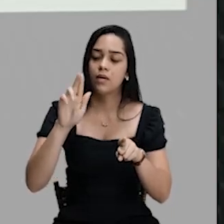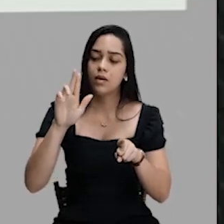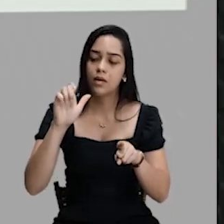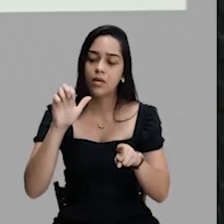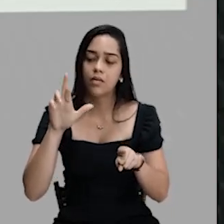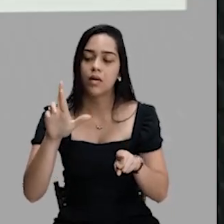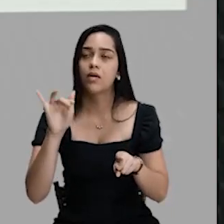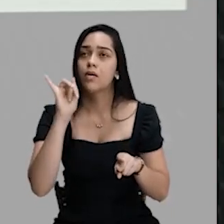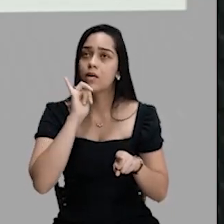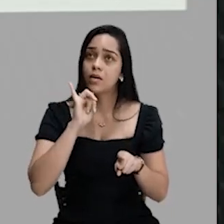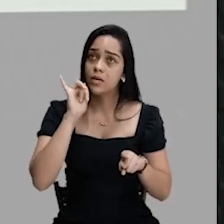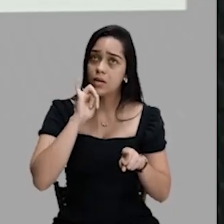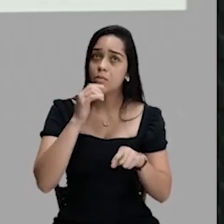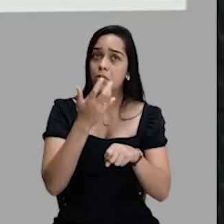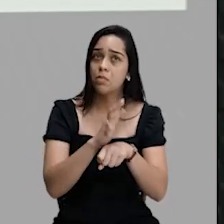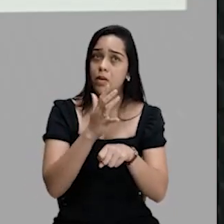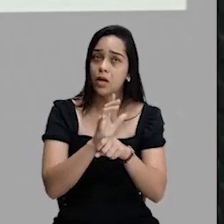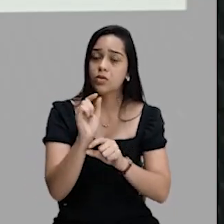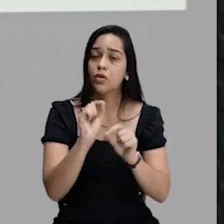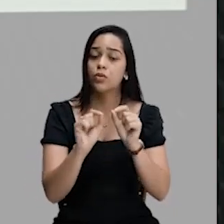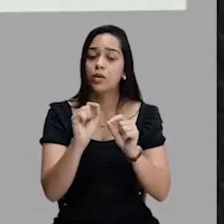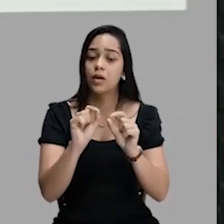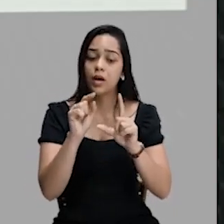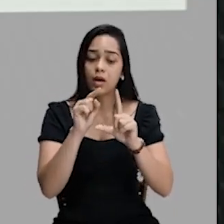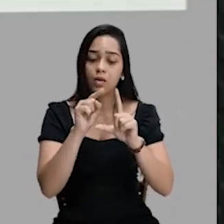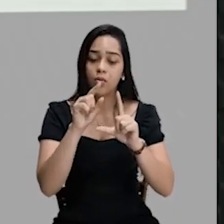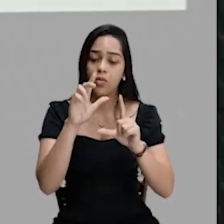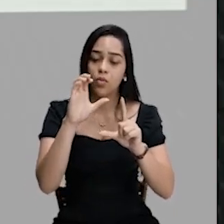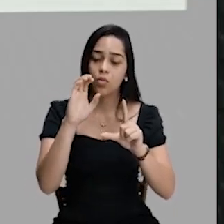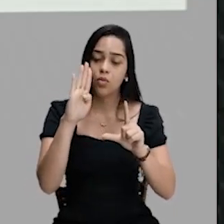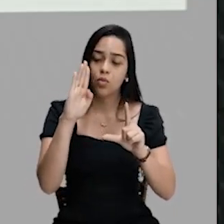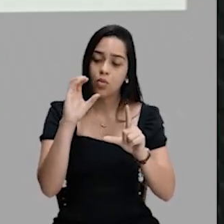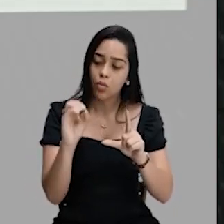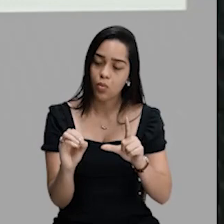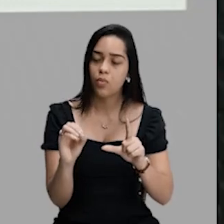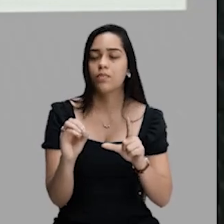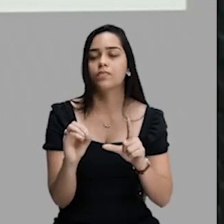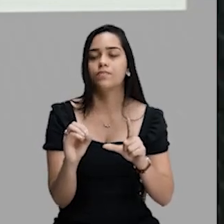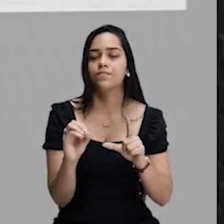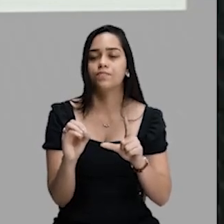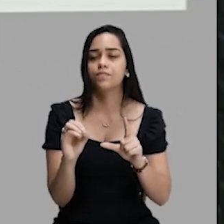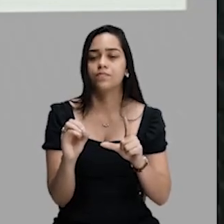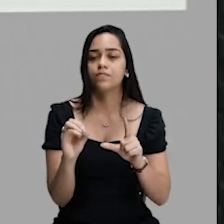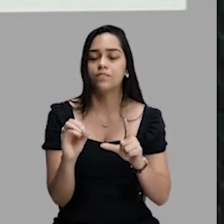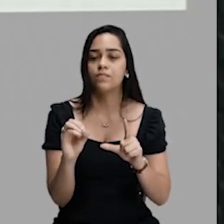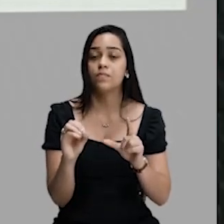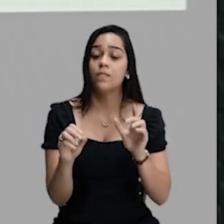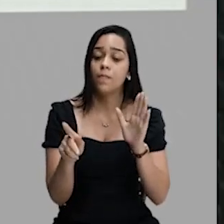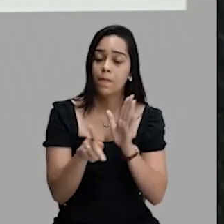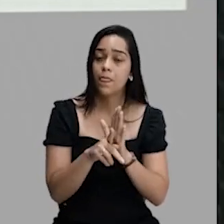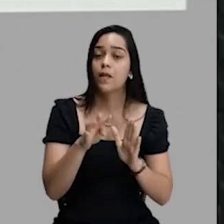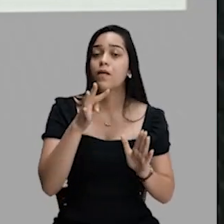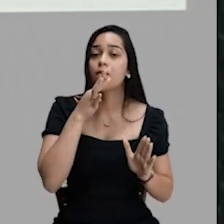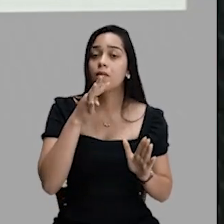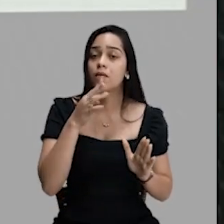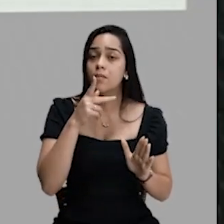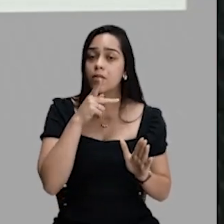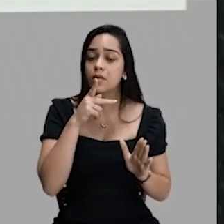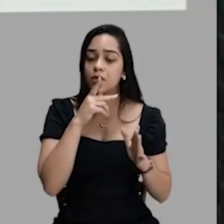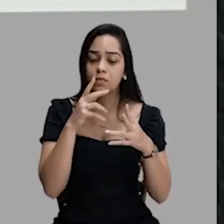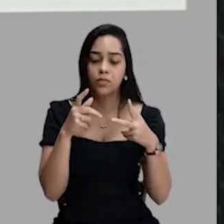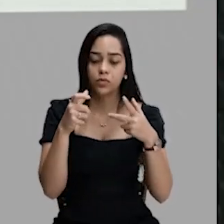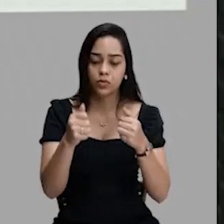Um exemplo muito prático disso aí é o cubo. Tá? O cubo, ele é um poliedro de Platão, porque ele atende todas